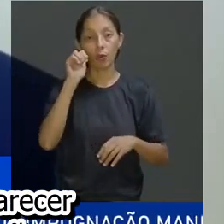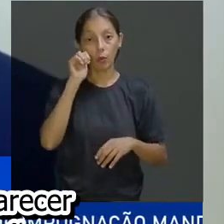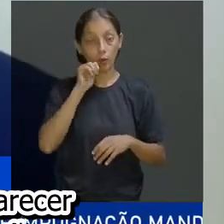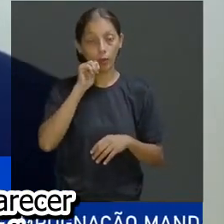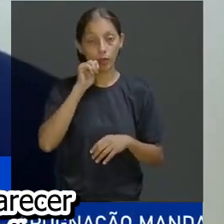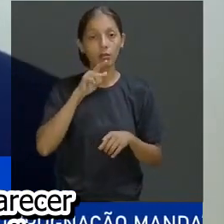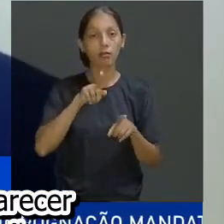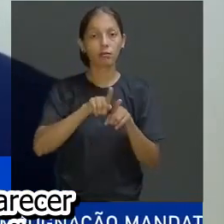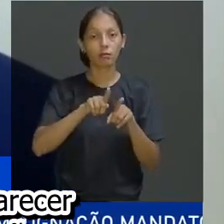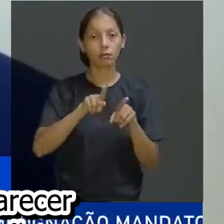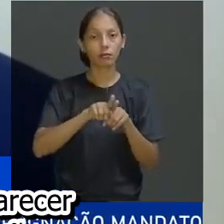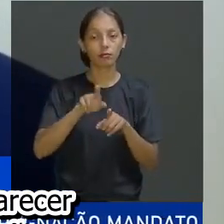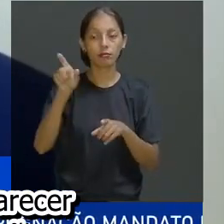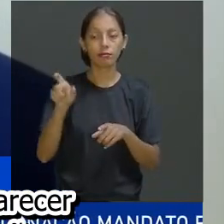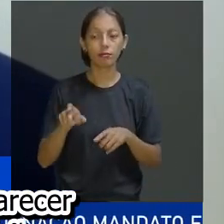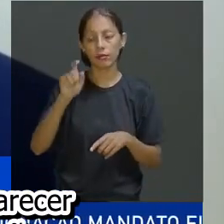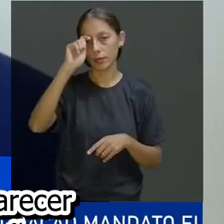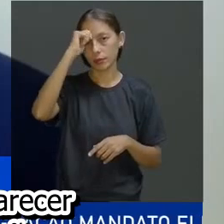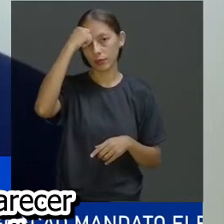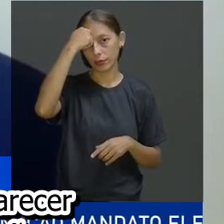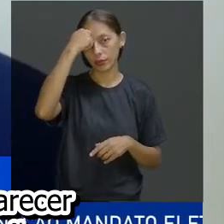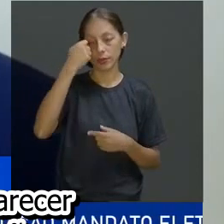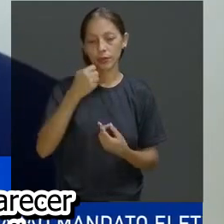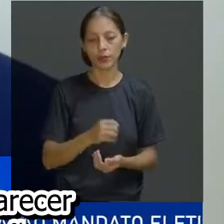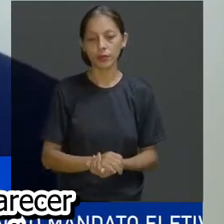Vitor Vieira Alves.